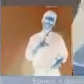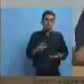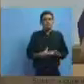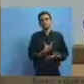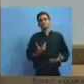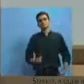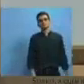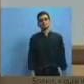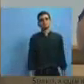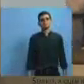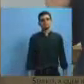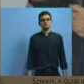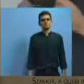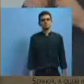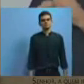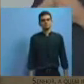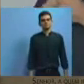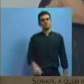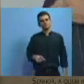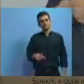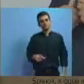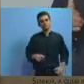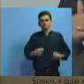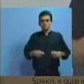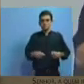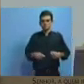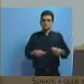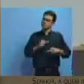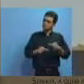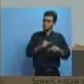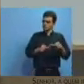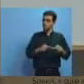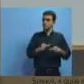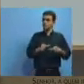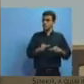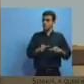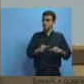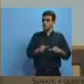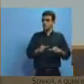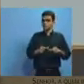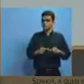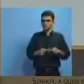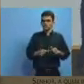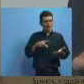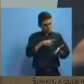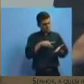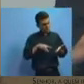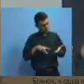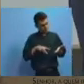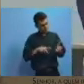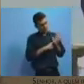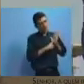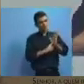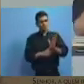Mas, se prestamos bem atenção nesse texto, o texto nos mostra que a efusão do Espírito Santo,